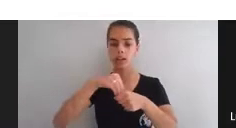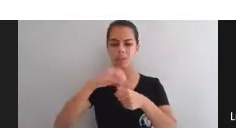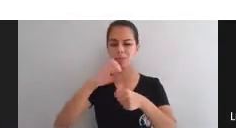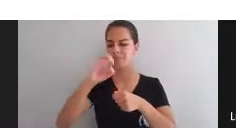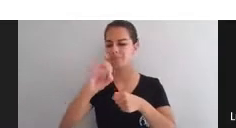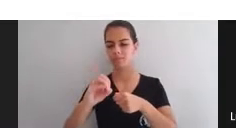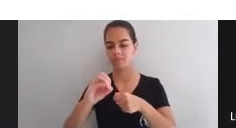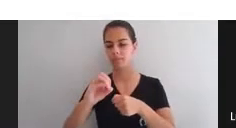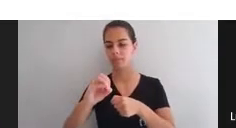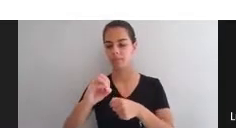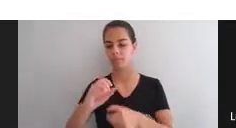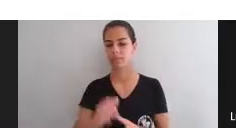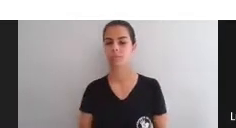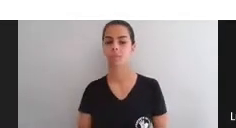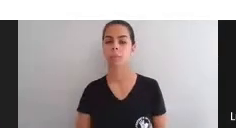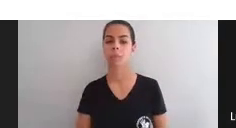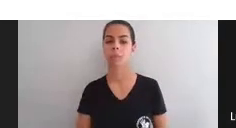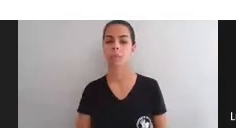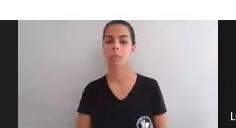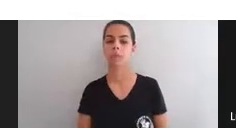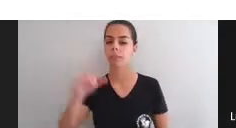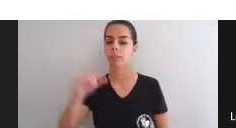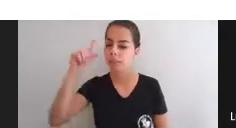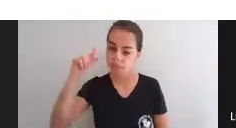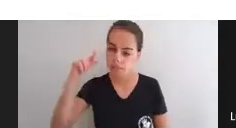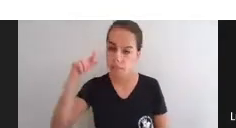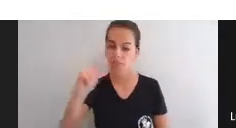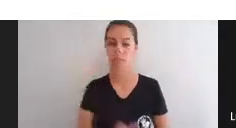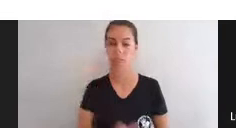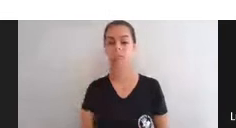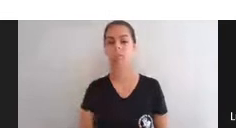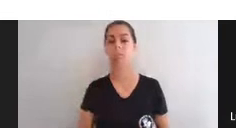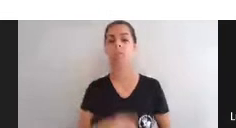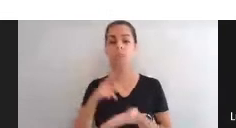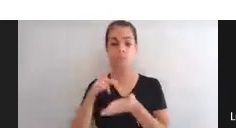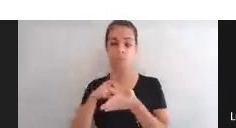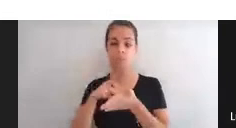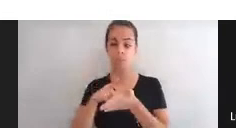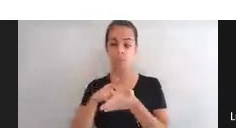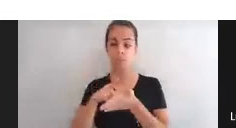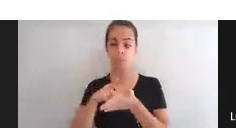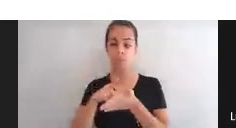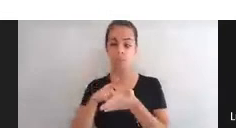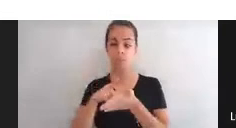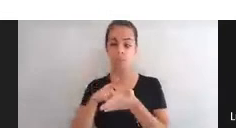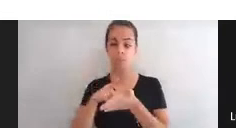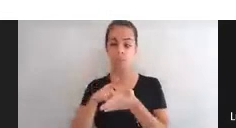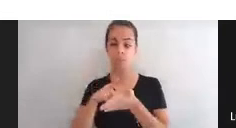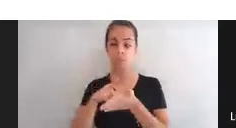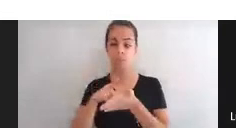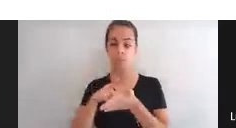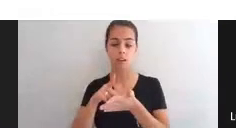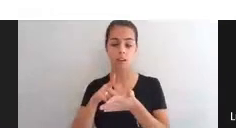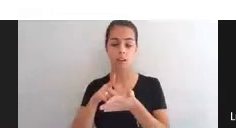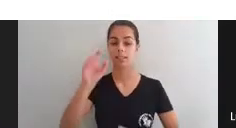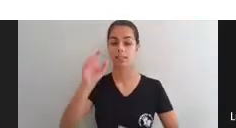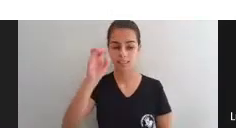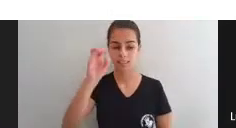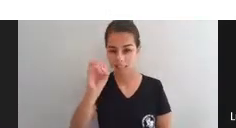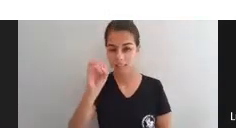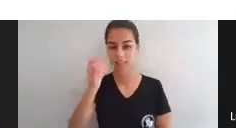né? E, de fato, gente, a gente nunca consegue chegar exatamente no zero absoluto.